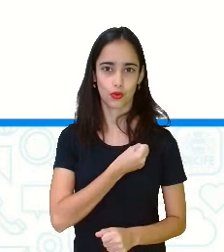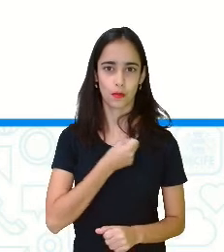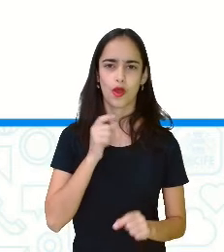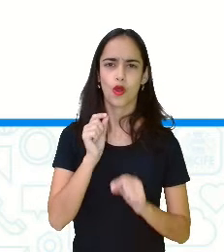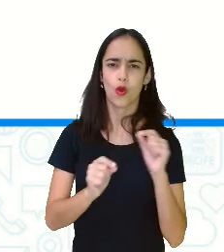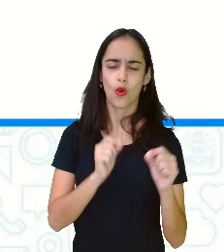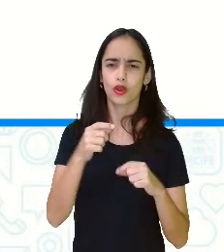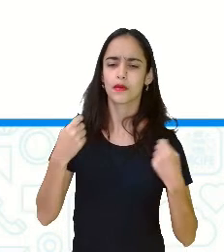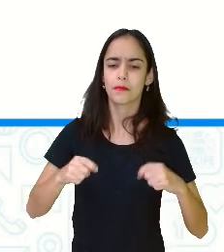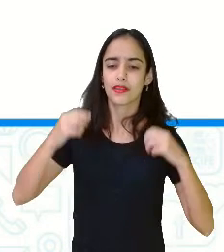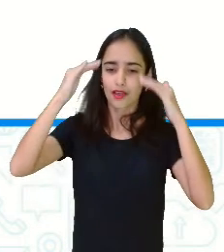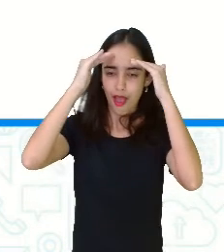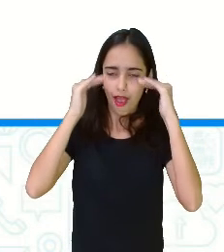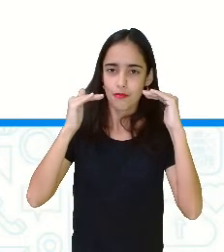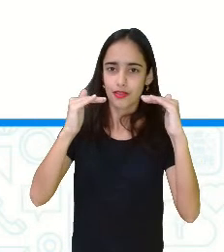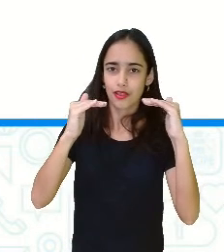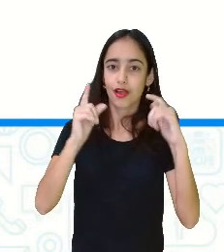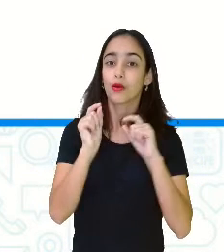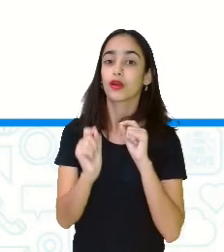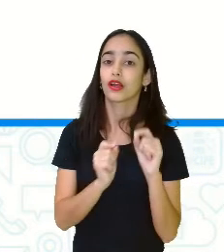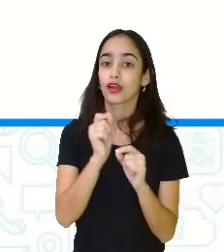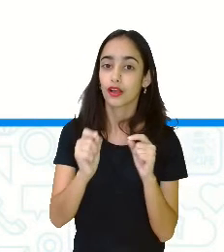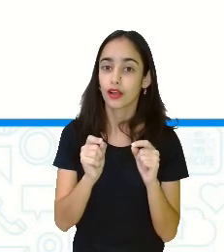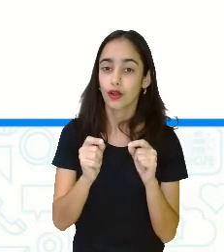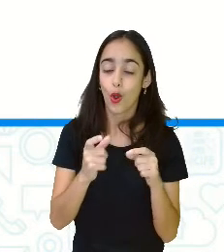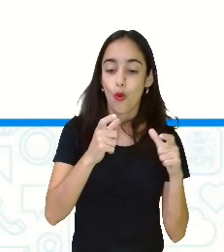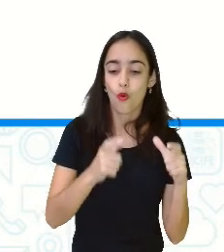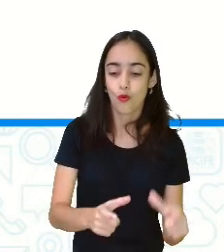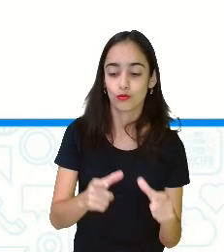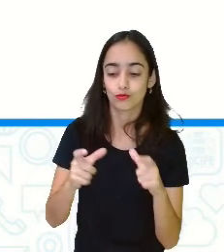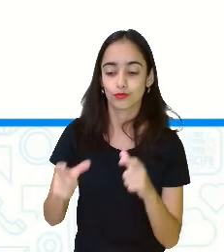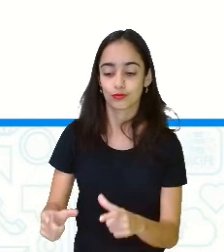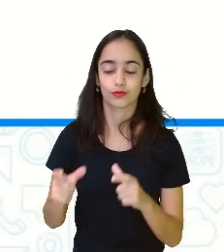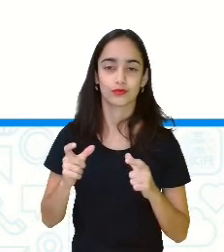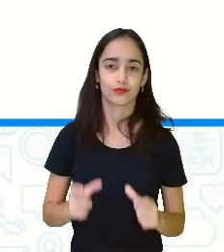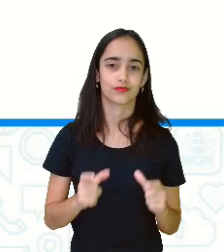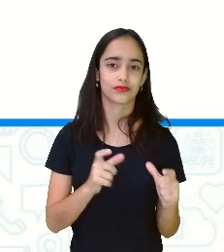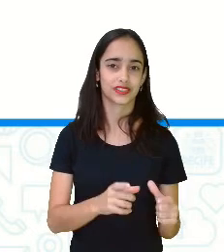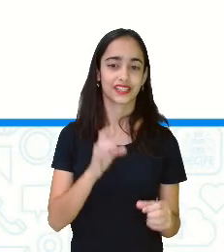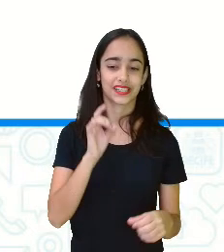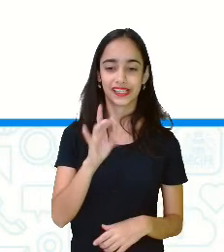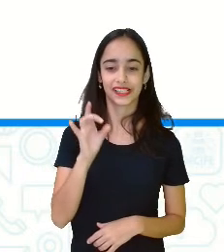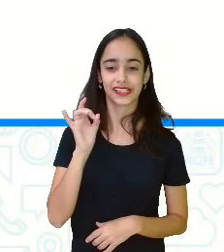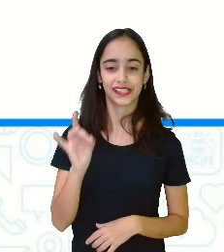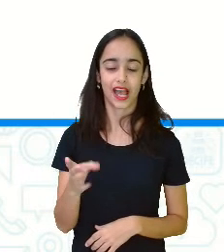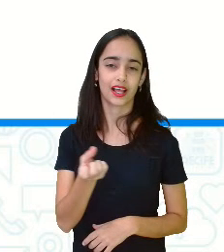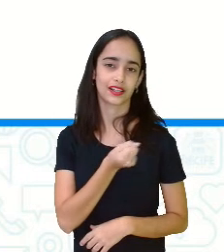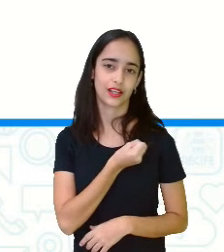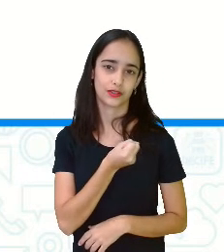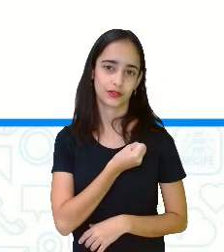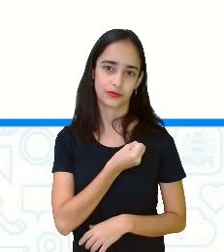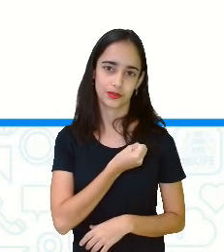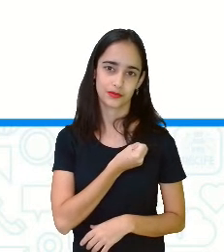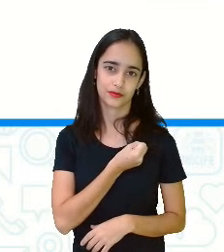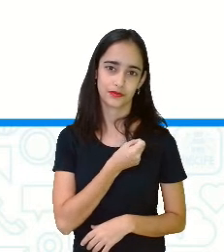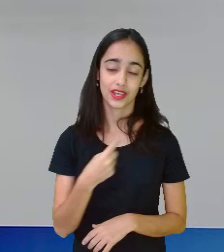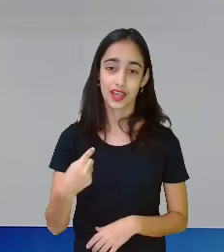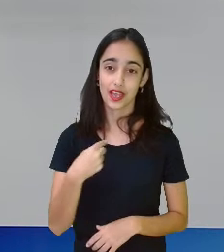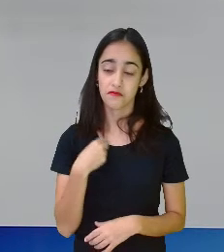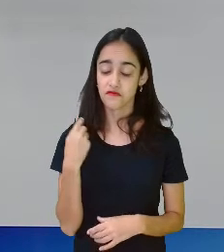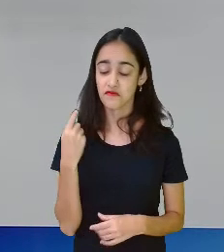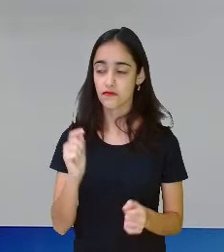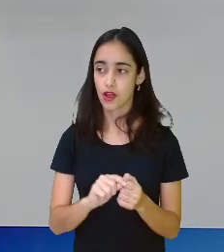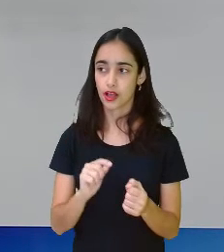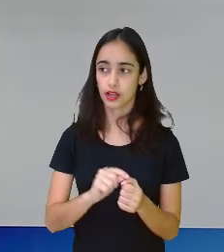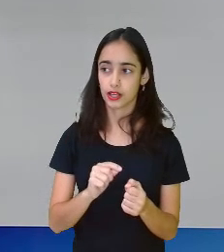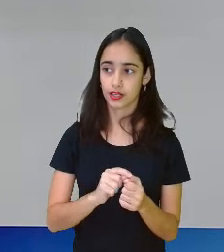O posicionamento de cada algarismo. Eu fazendo essa adição, eu vou